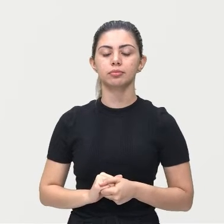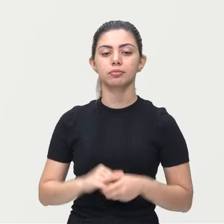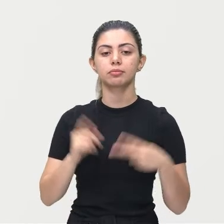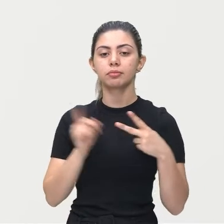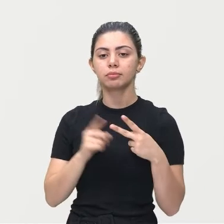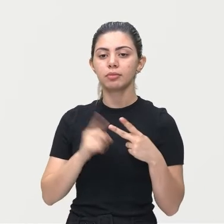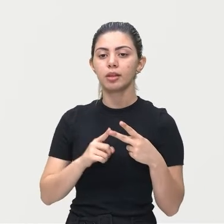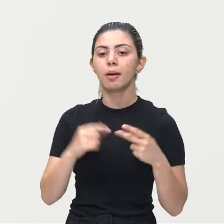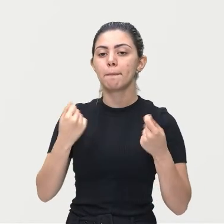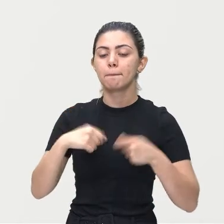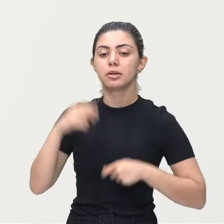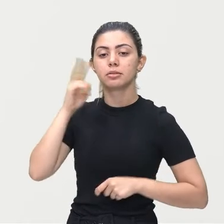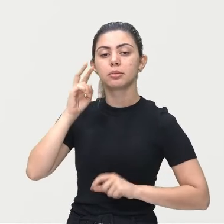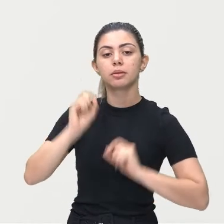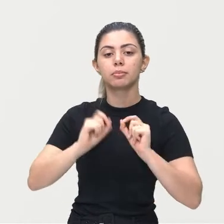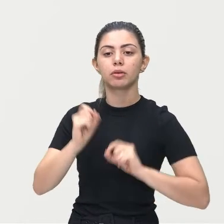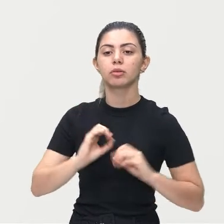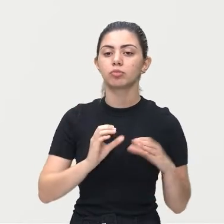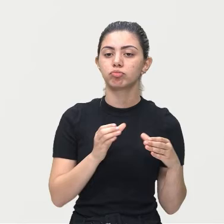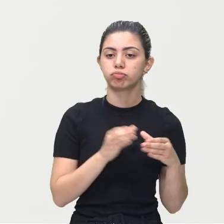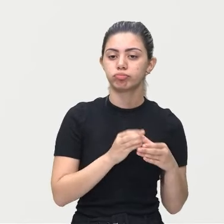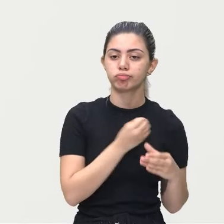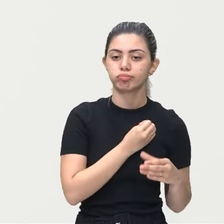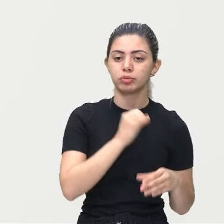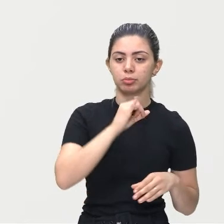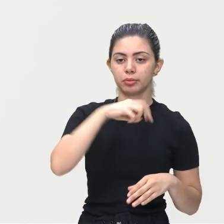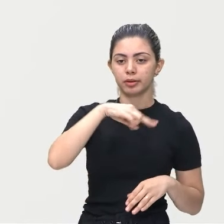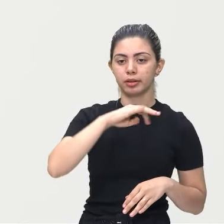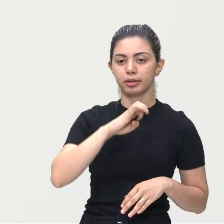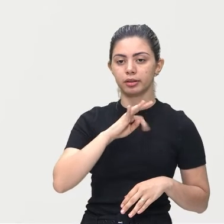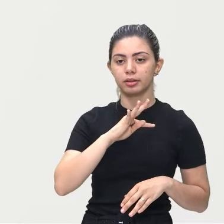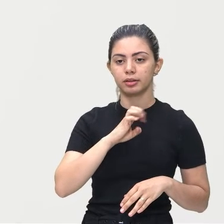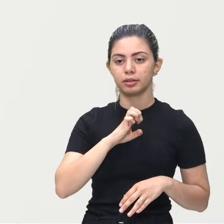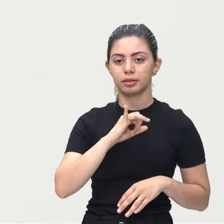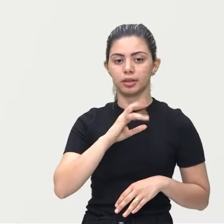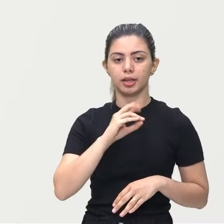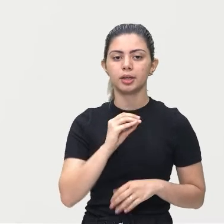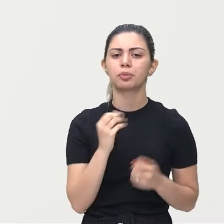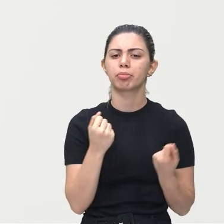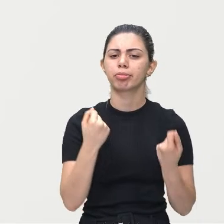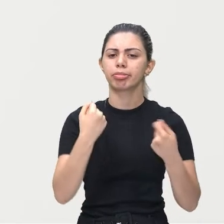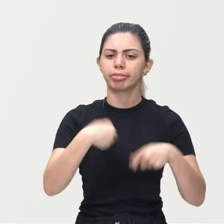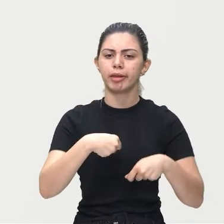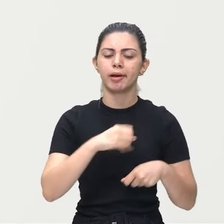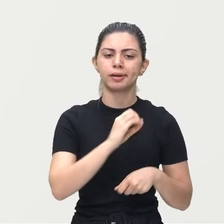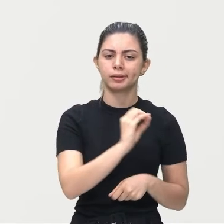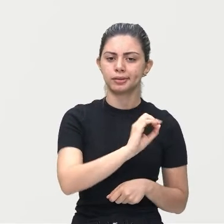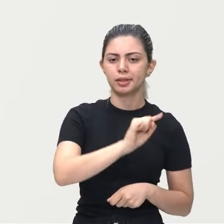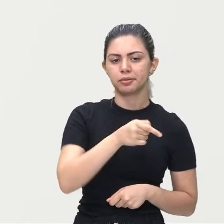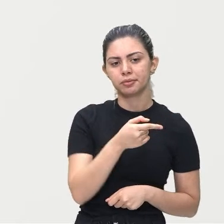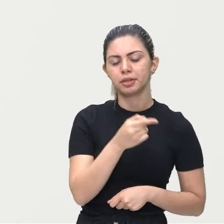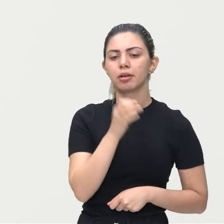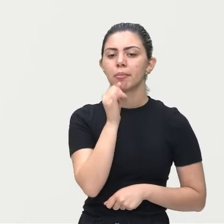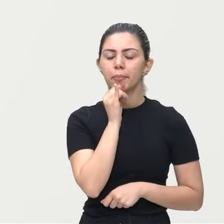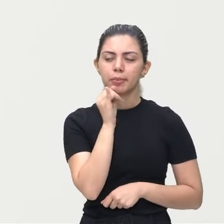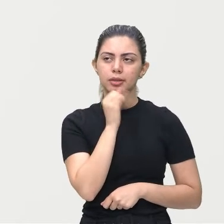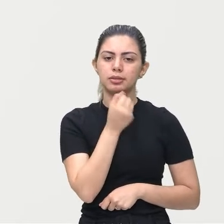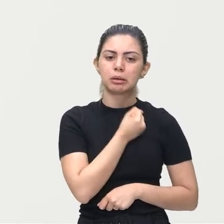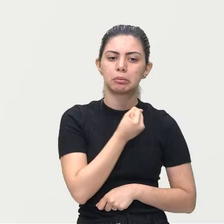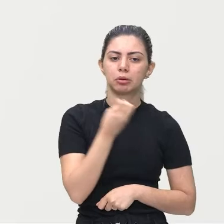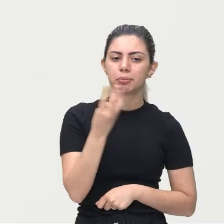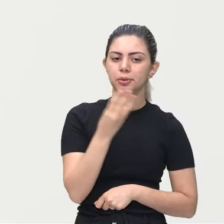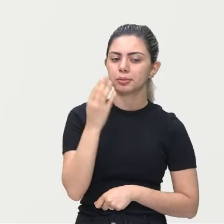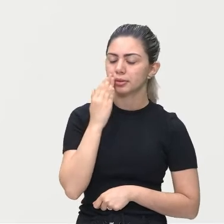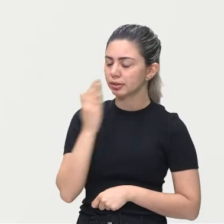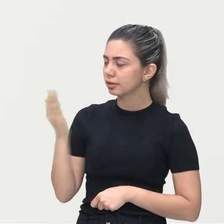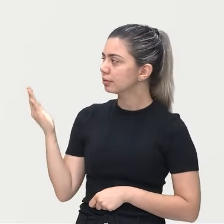que todo número inteiro pode ser escrito na forma decimal, como por exemplo o 3, certo? Esse 3